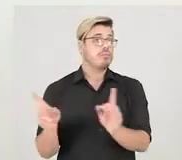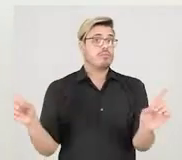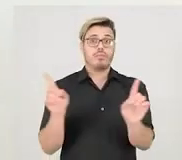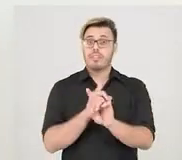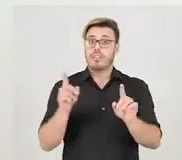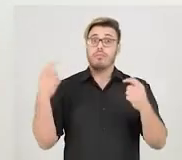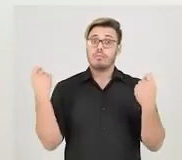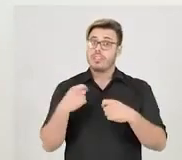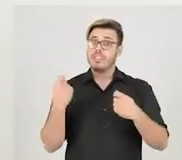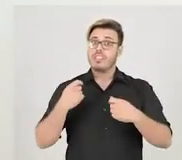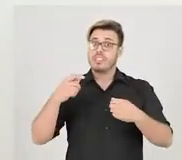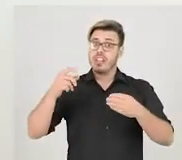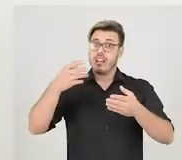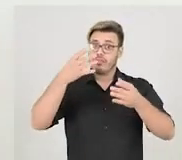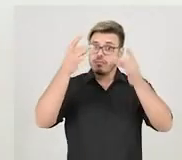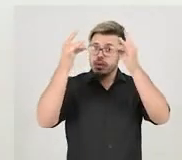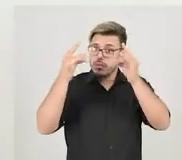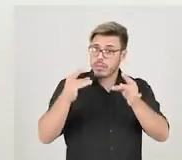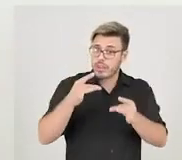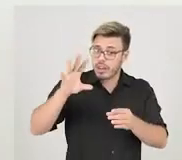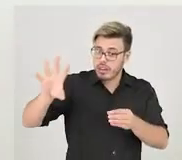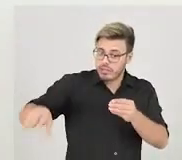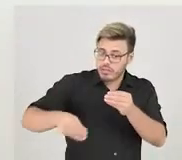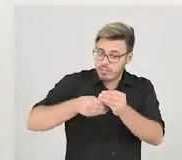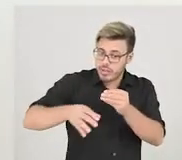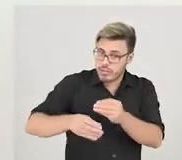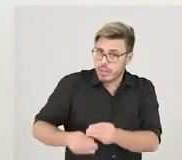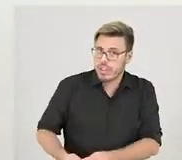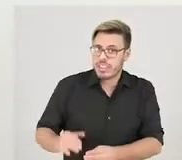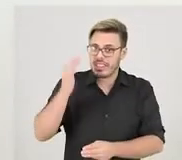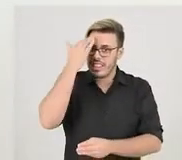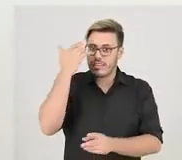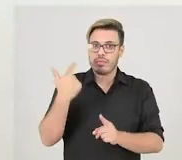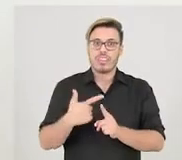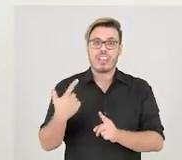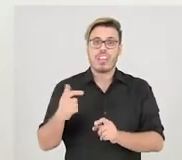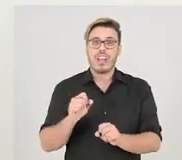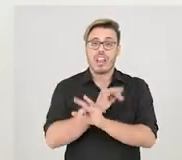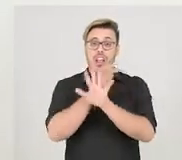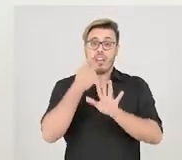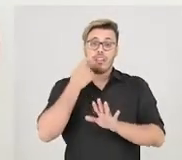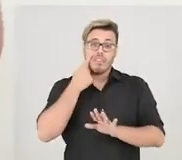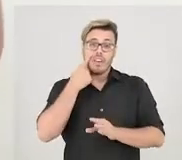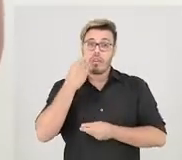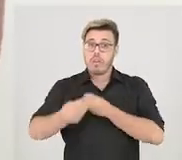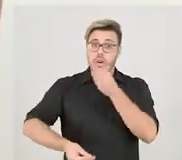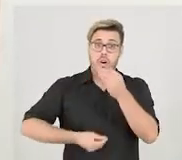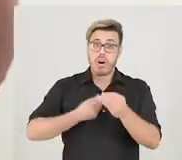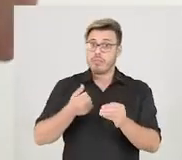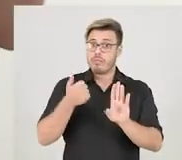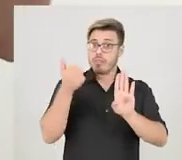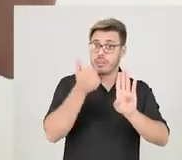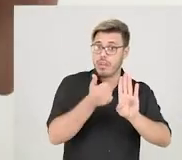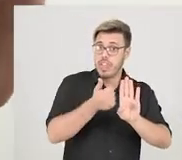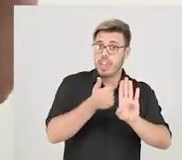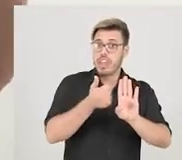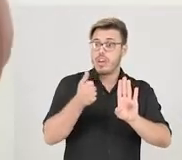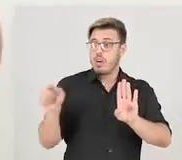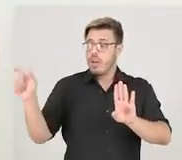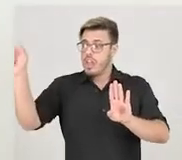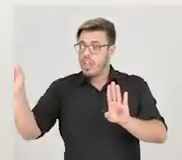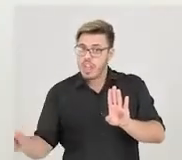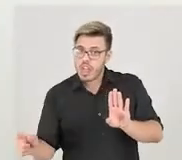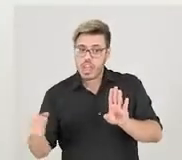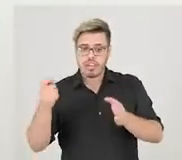o estudante, e ele vai gradativamente ampliando as suas habilidades. E se você tem isso registrado no